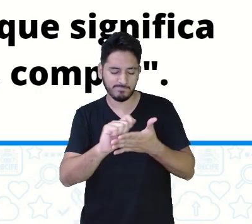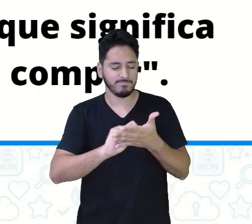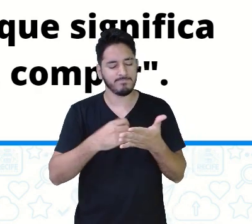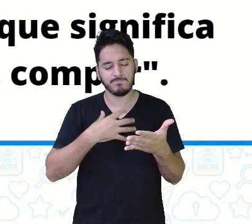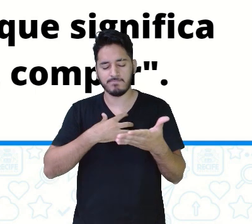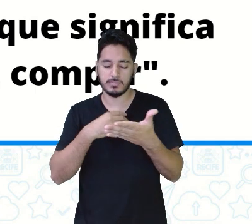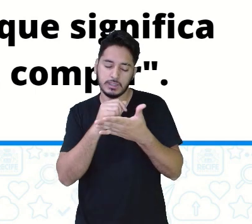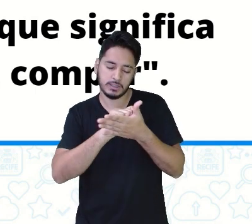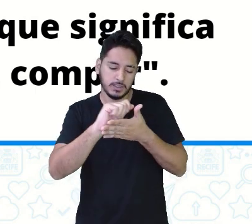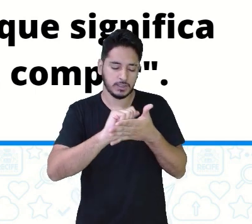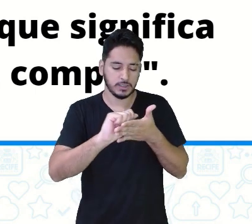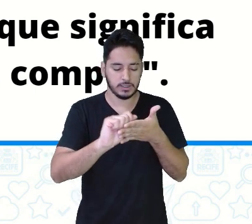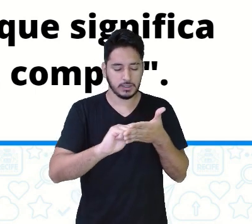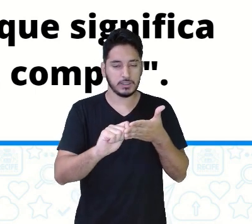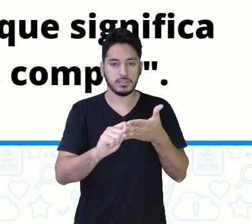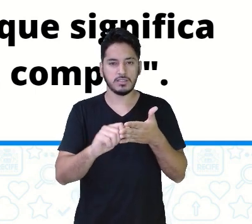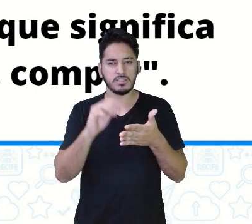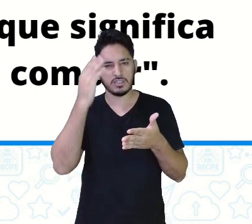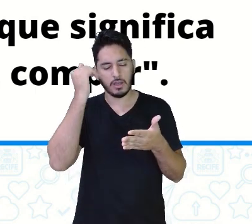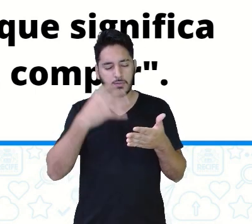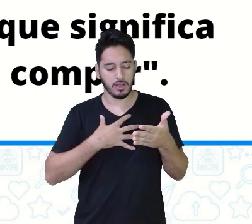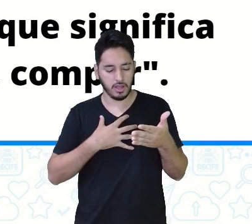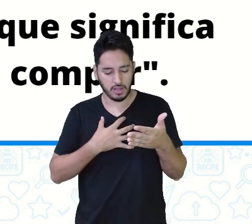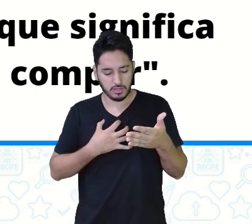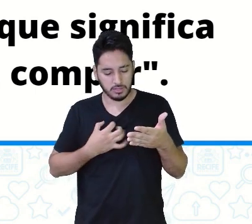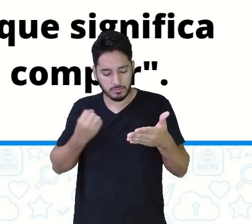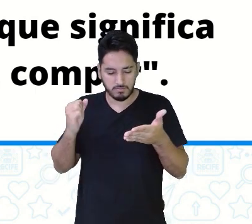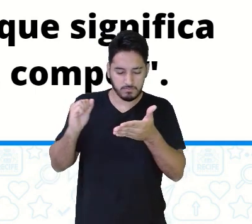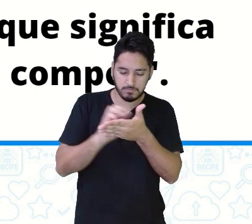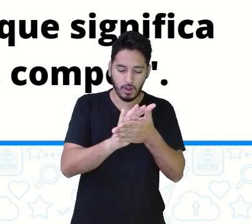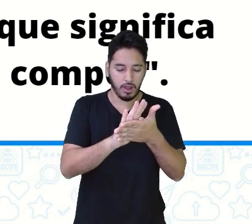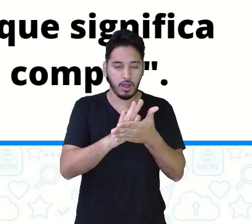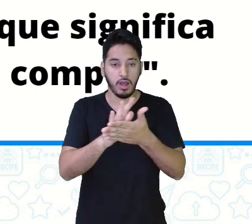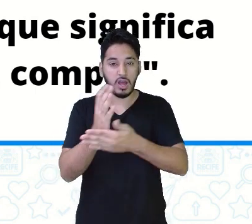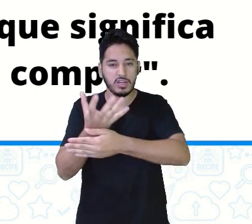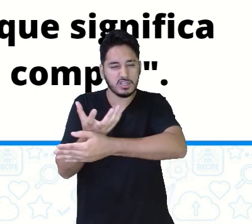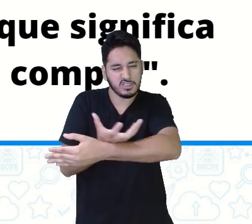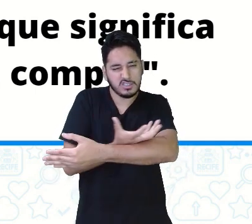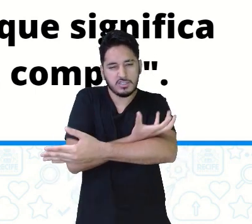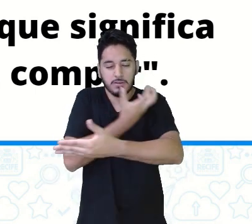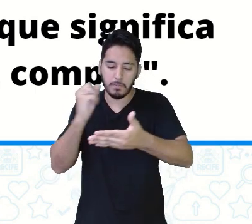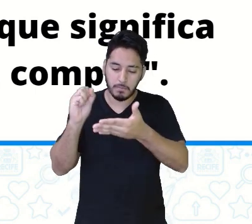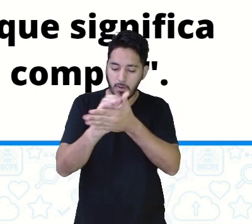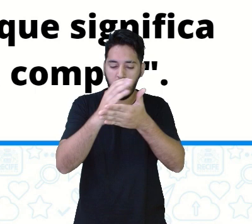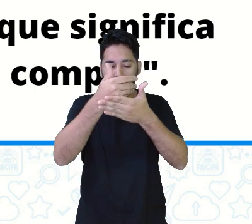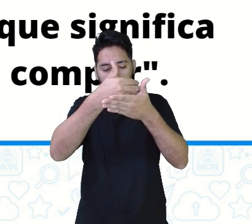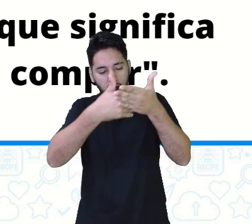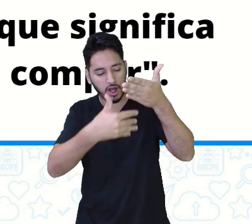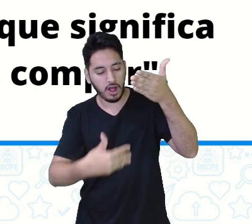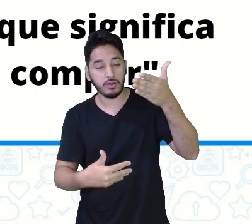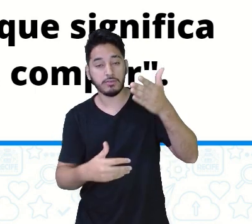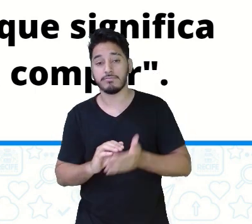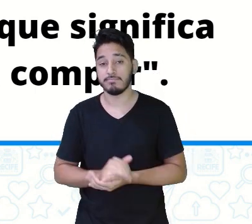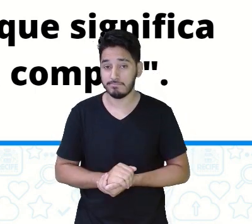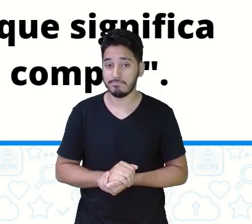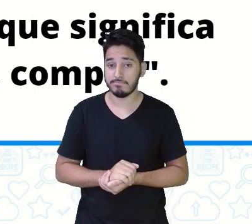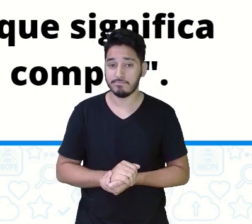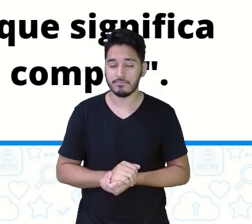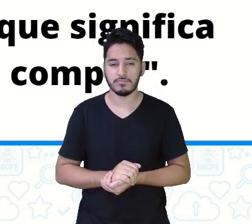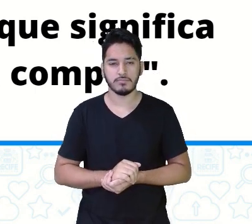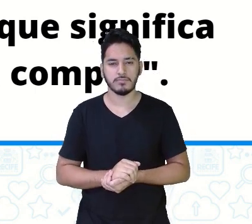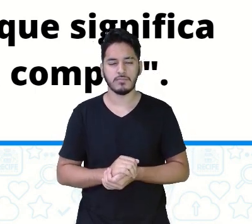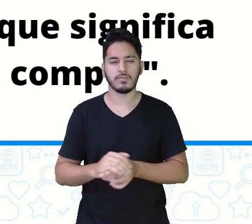naquele momento, ela vai jogar toda a emoção dela, um sentimento sobre um determinado assunto, tá?